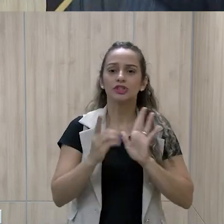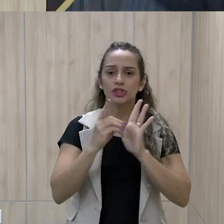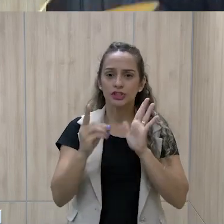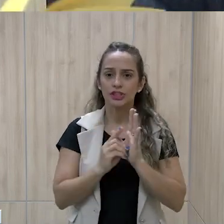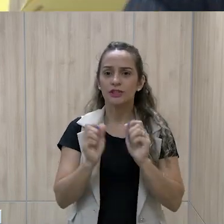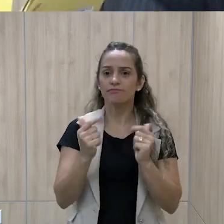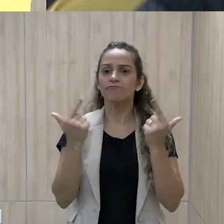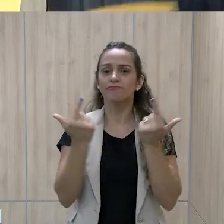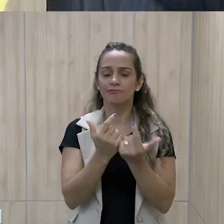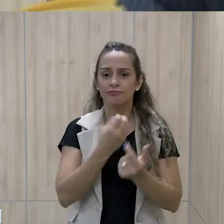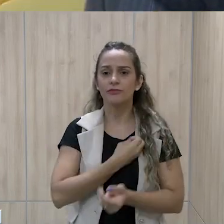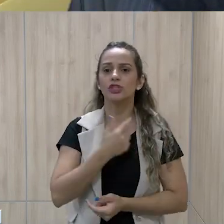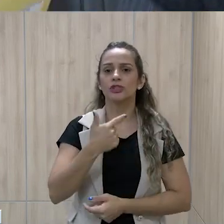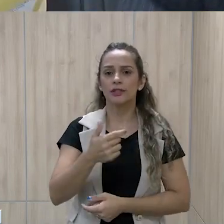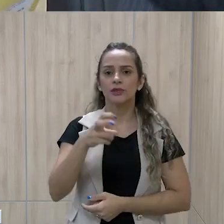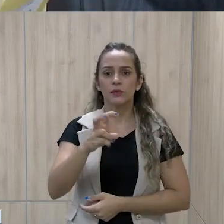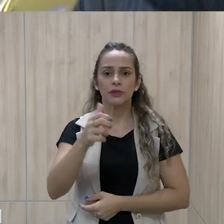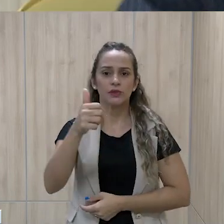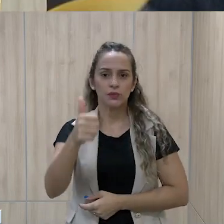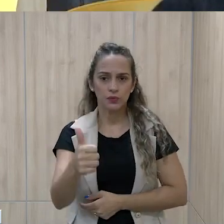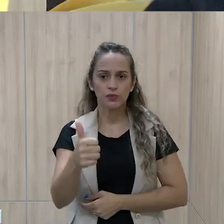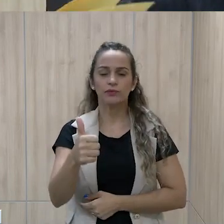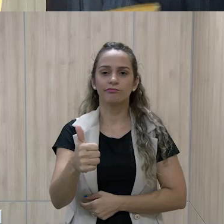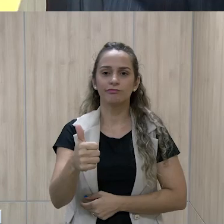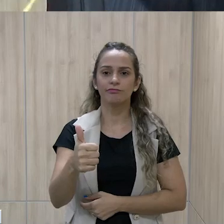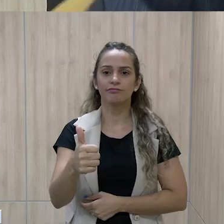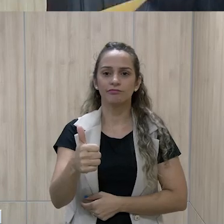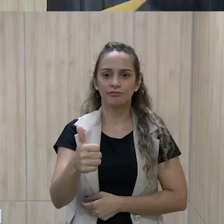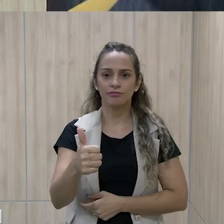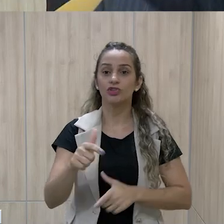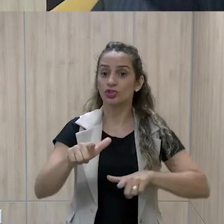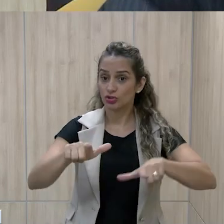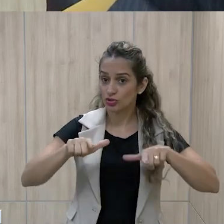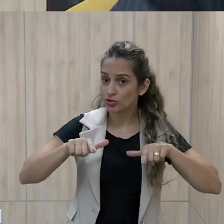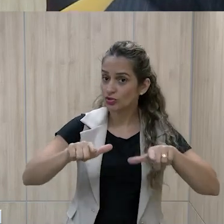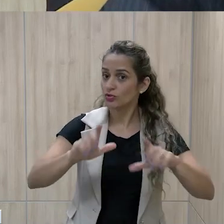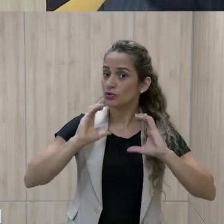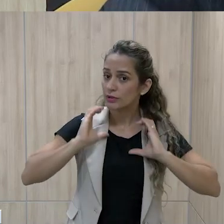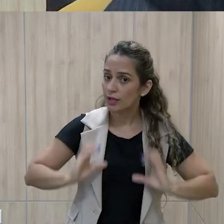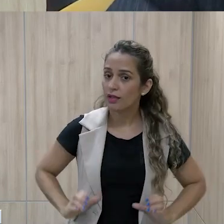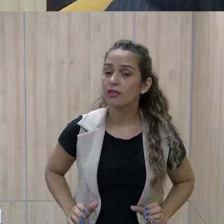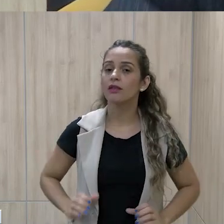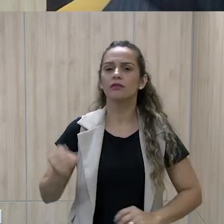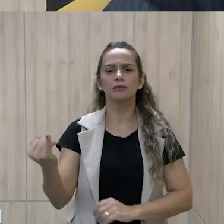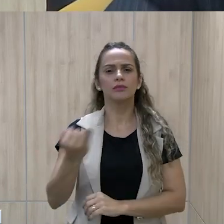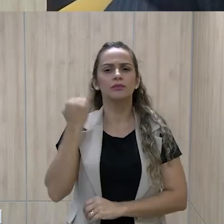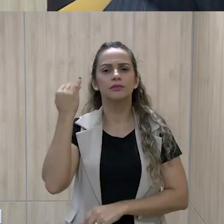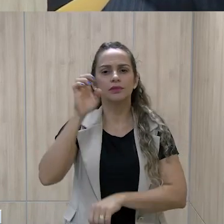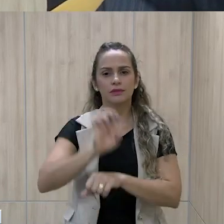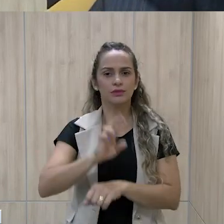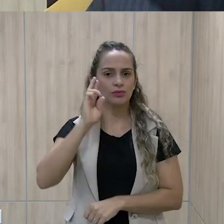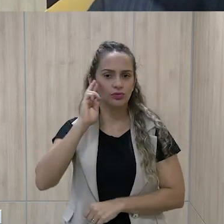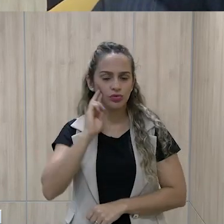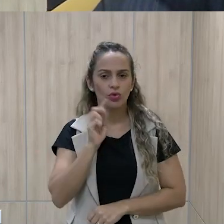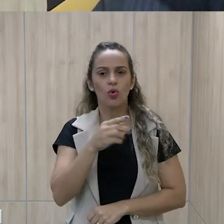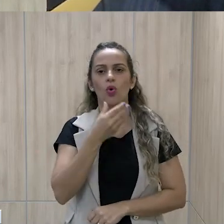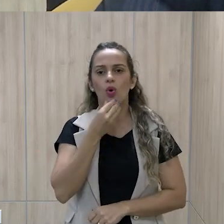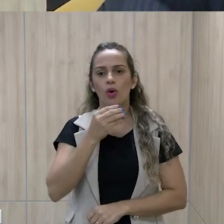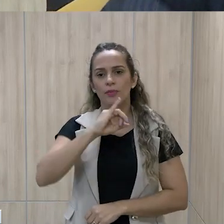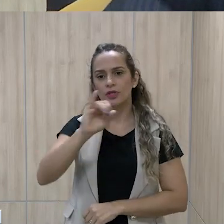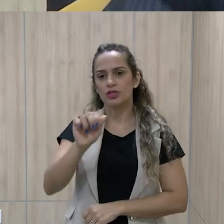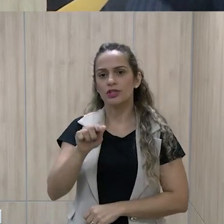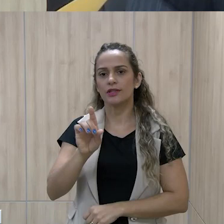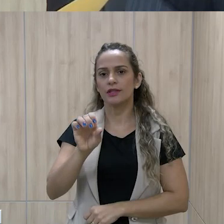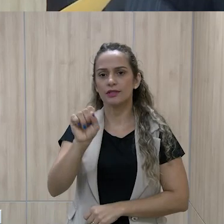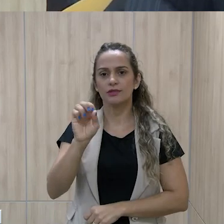projeto decreto legislativo número 251 concede o Título de Cidadão honorário do Estado de